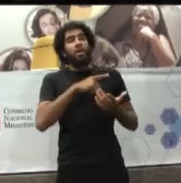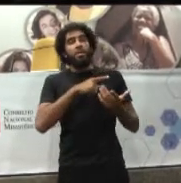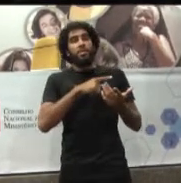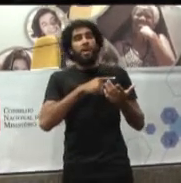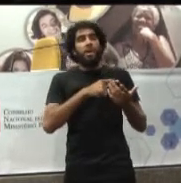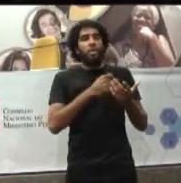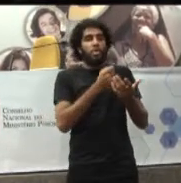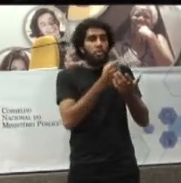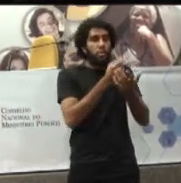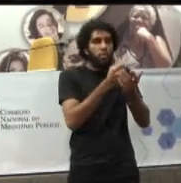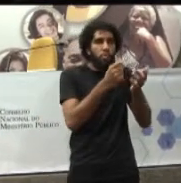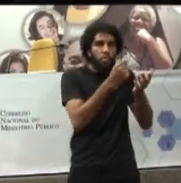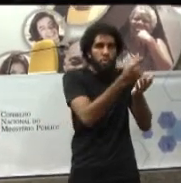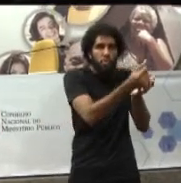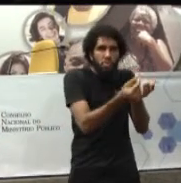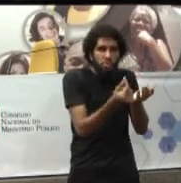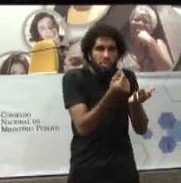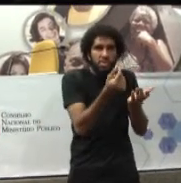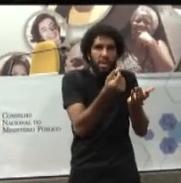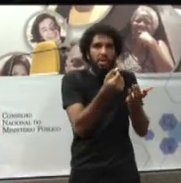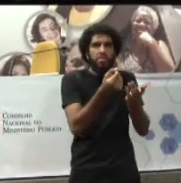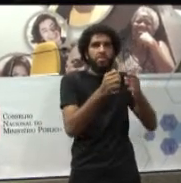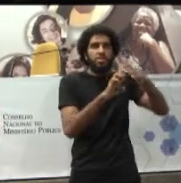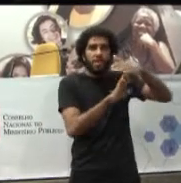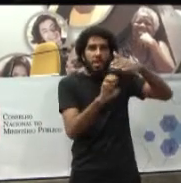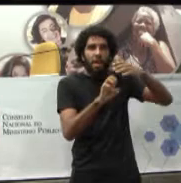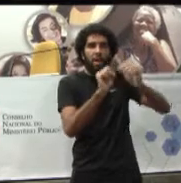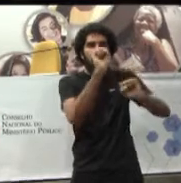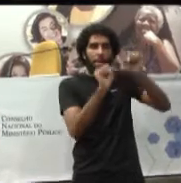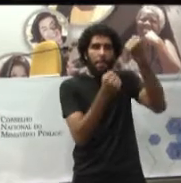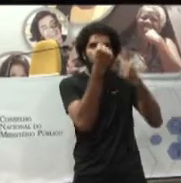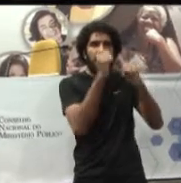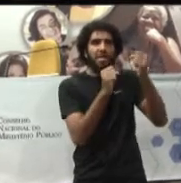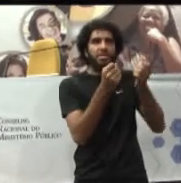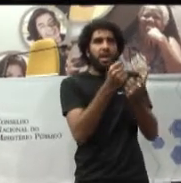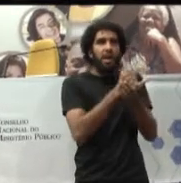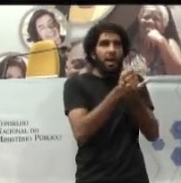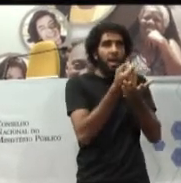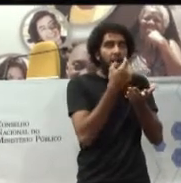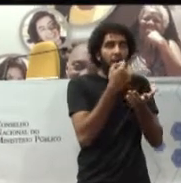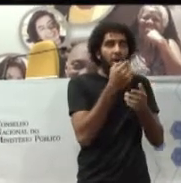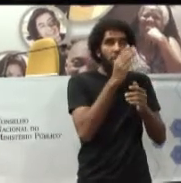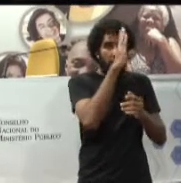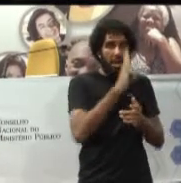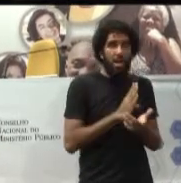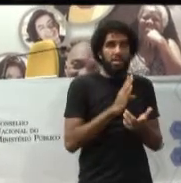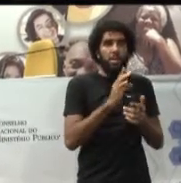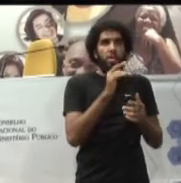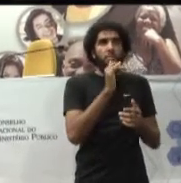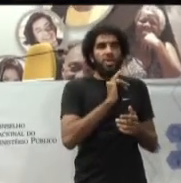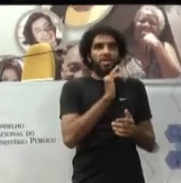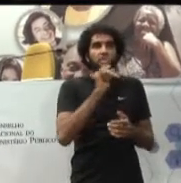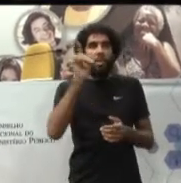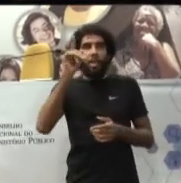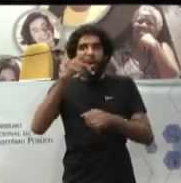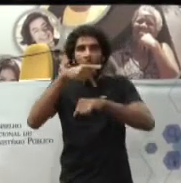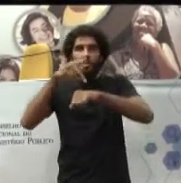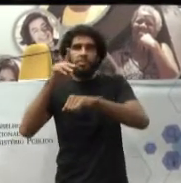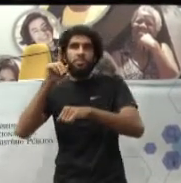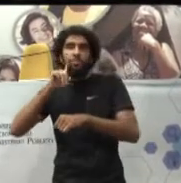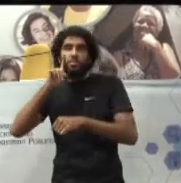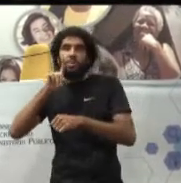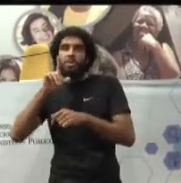sobre quando ele estava sendo que a gasta só com distribuição de amostras grátis era gasto nos estados unidos 6 bilhões/ano